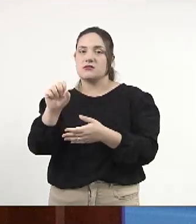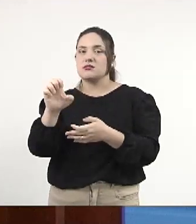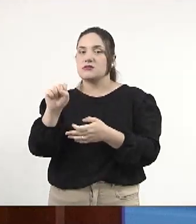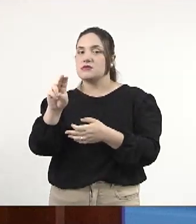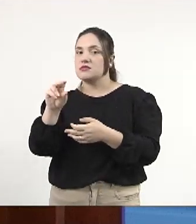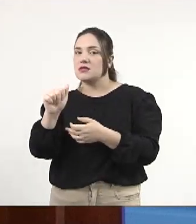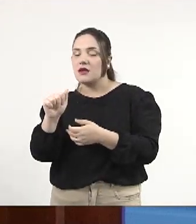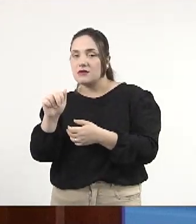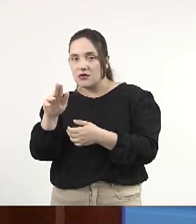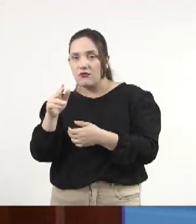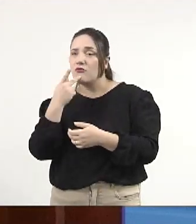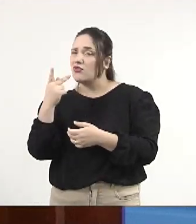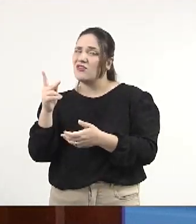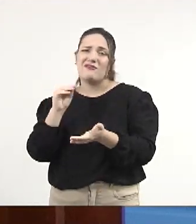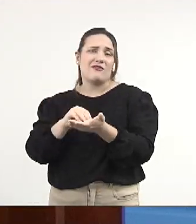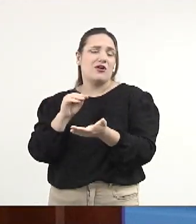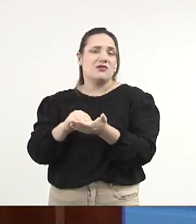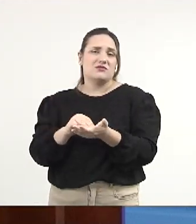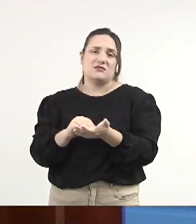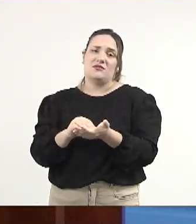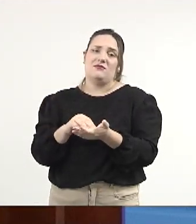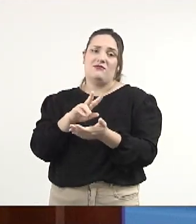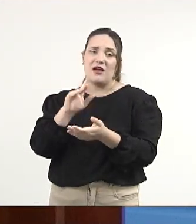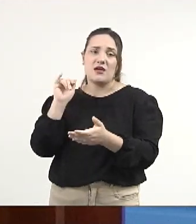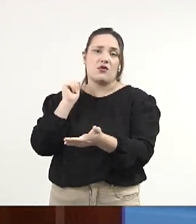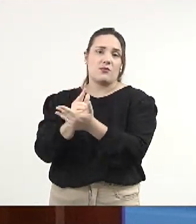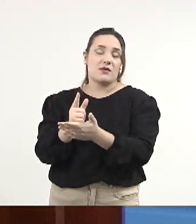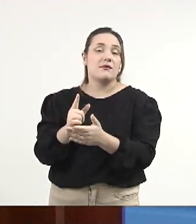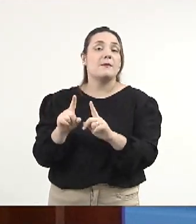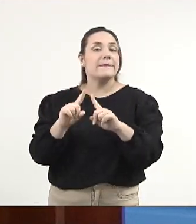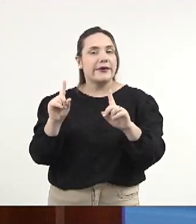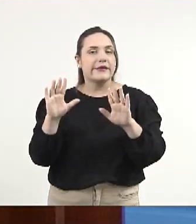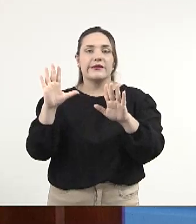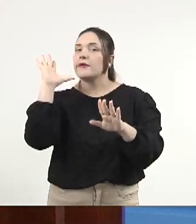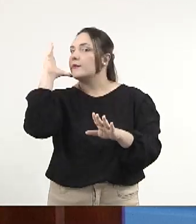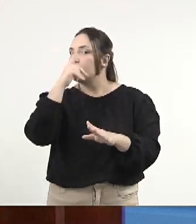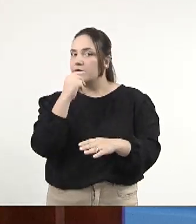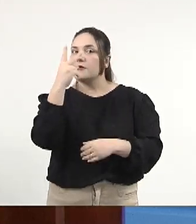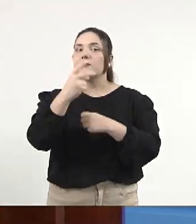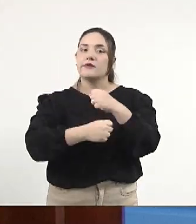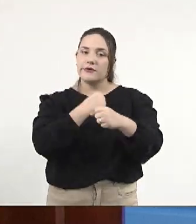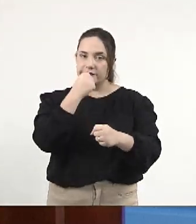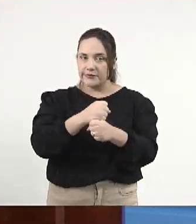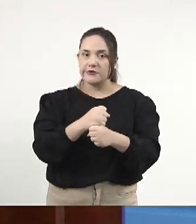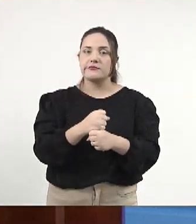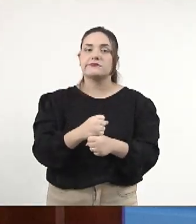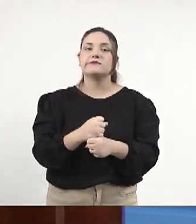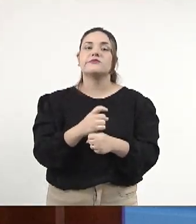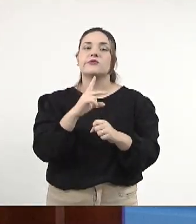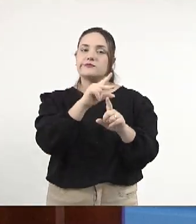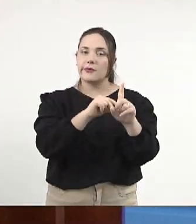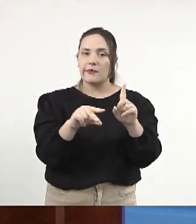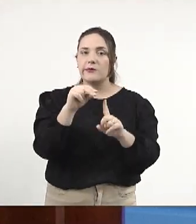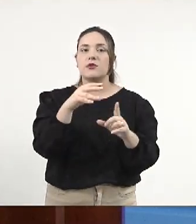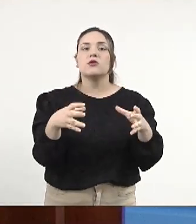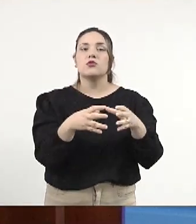vão comprar. Faz 2 anos que estão enrolando esse grupo dessas mães.